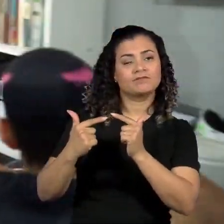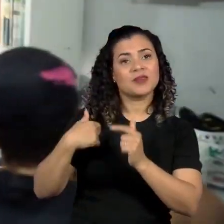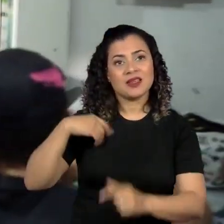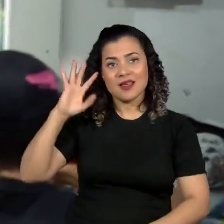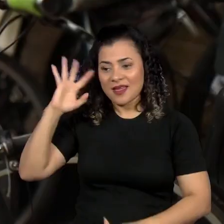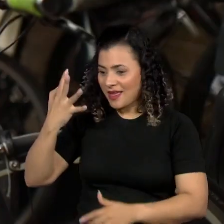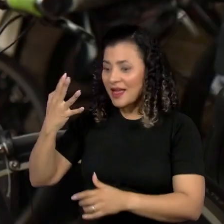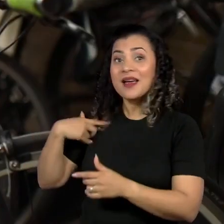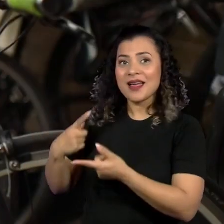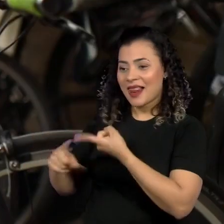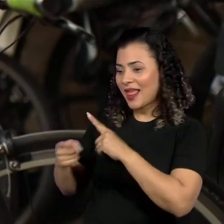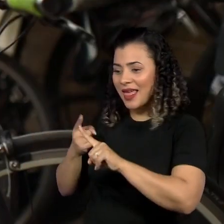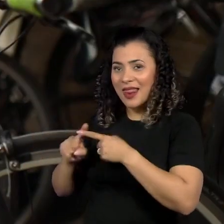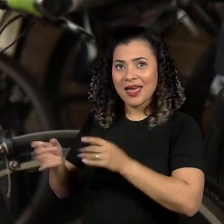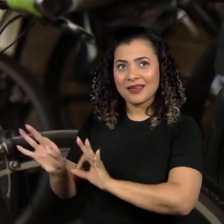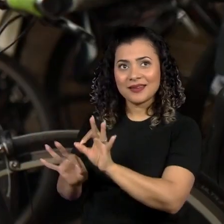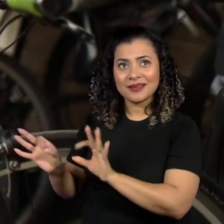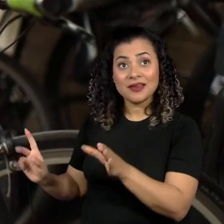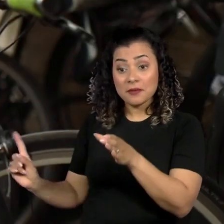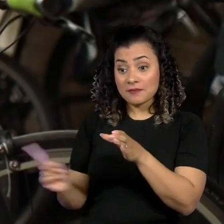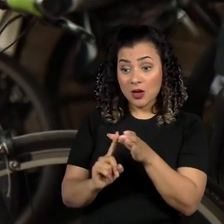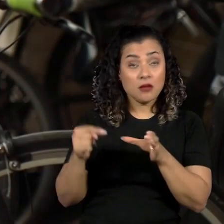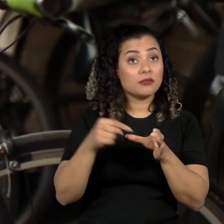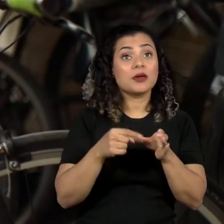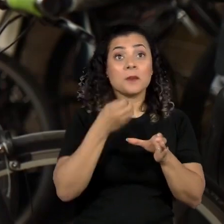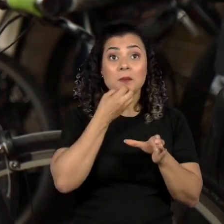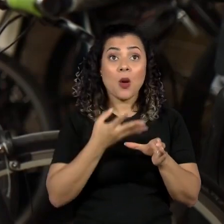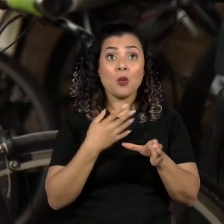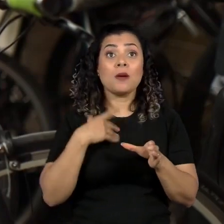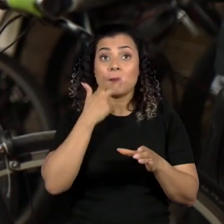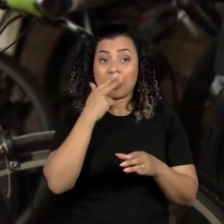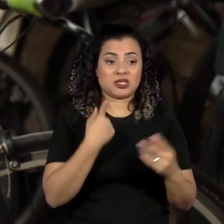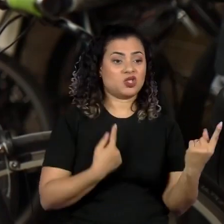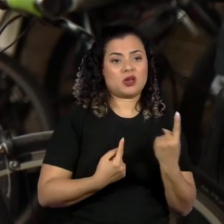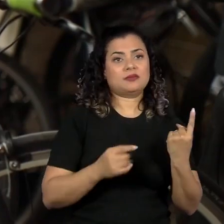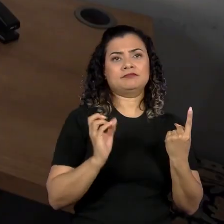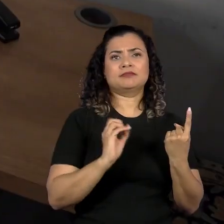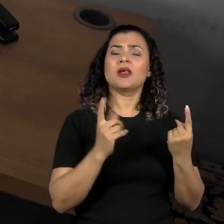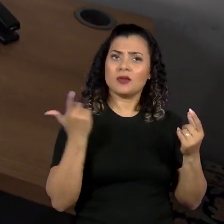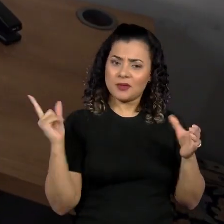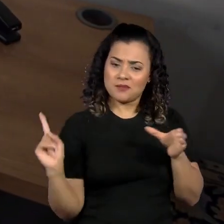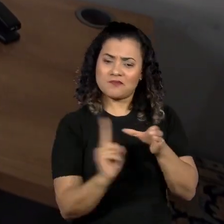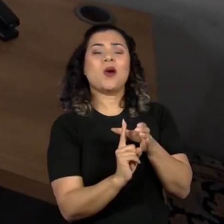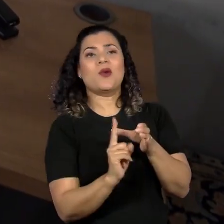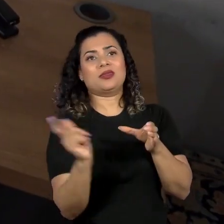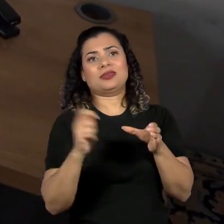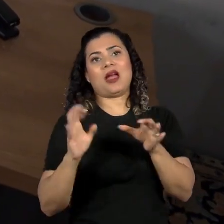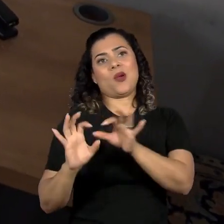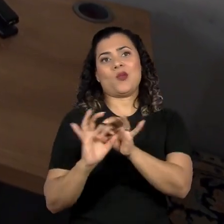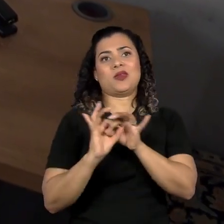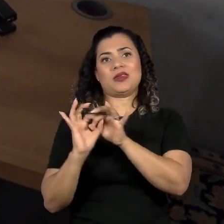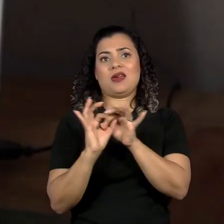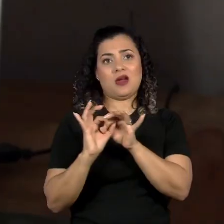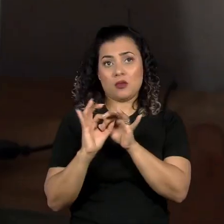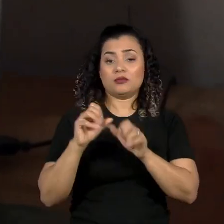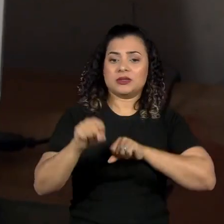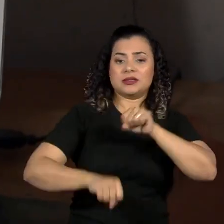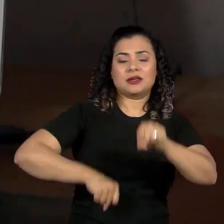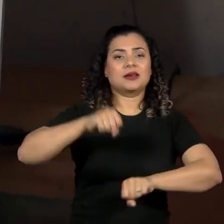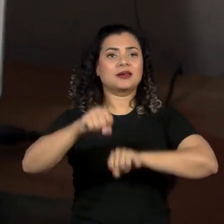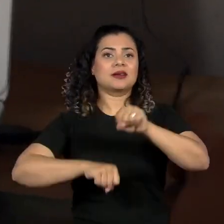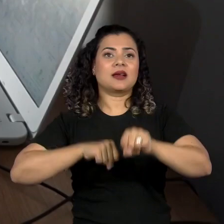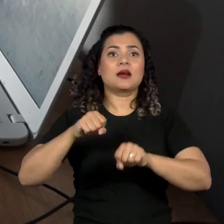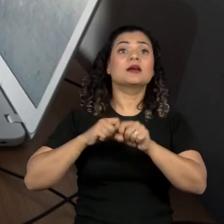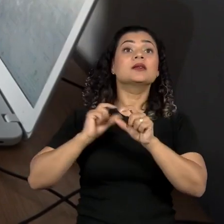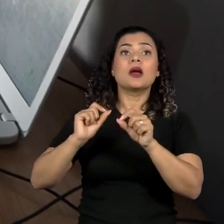se organizar. A vantagem de estar na cooperativa e não ficar individualmente na rua é justamente a união dos ciclistas, ajuda na busca